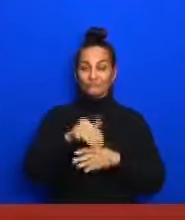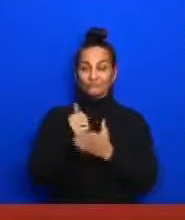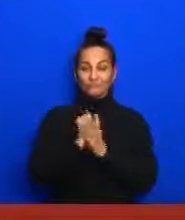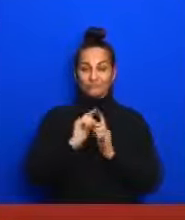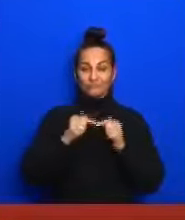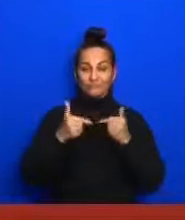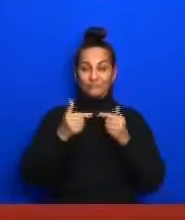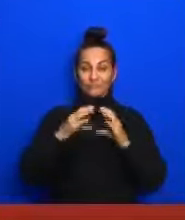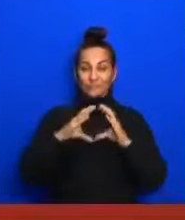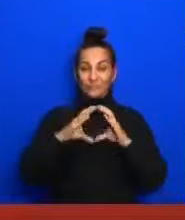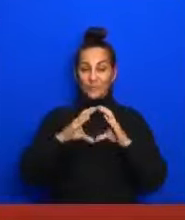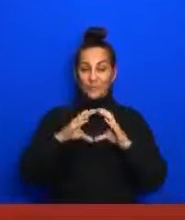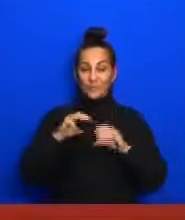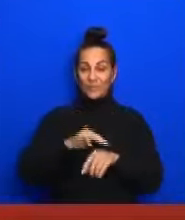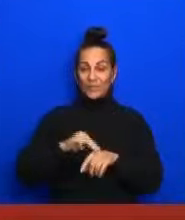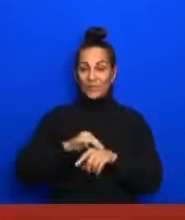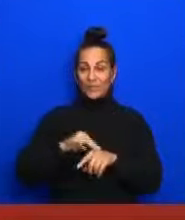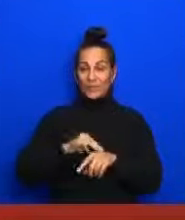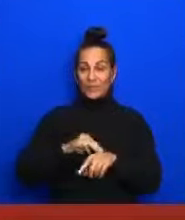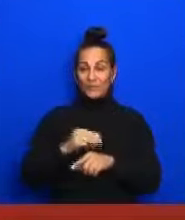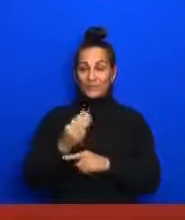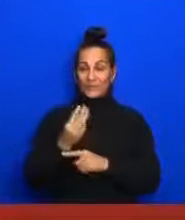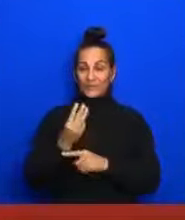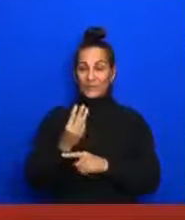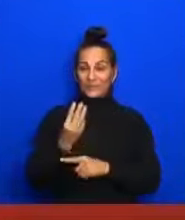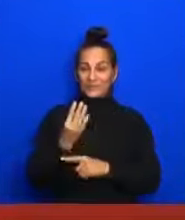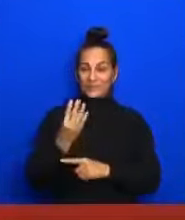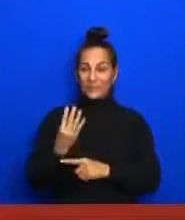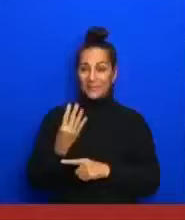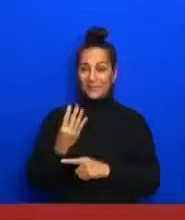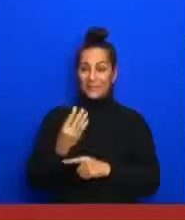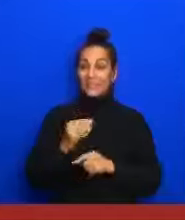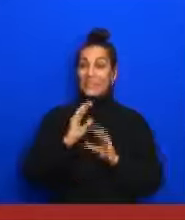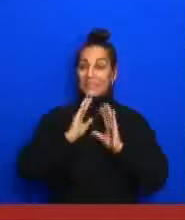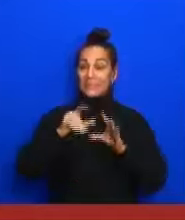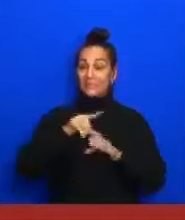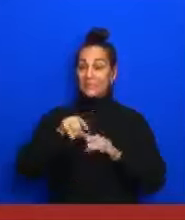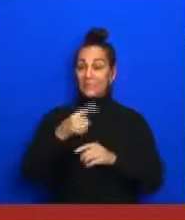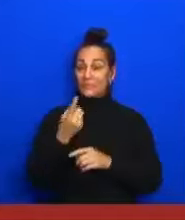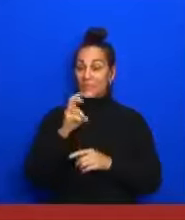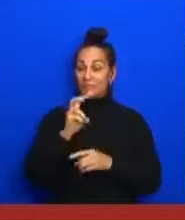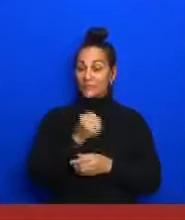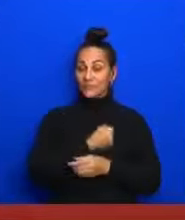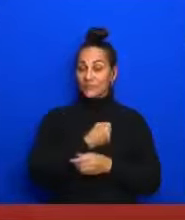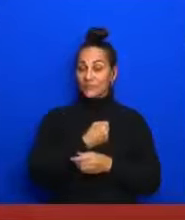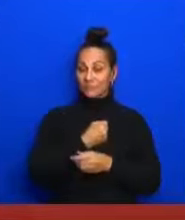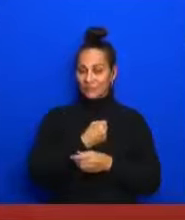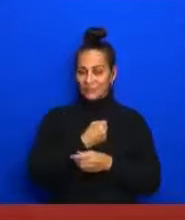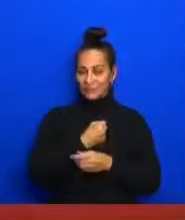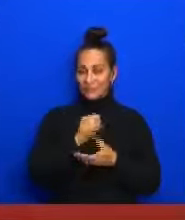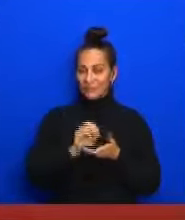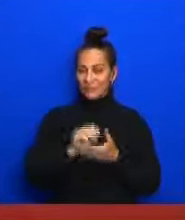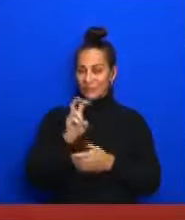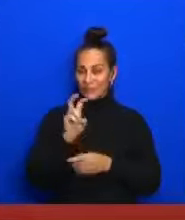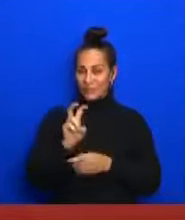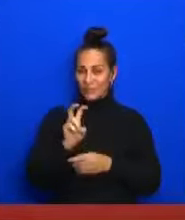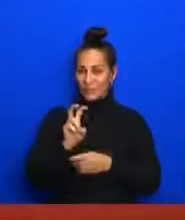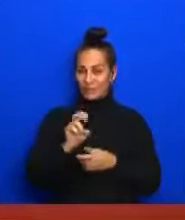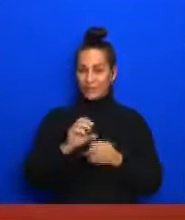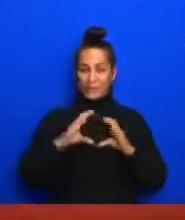sorte chegando. Bola marrom 34, marrom número 34. Já foram sorteados 15 números. Faltam